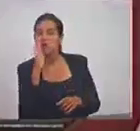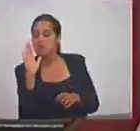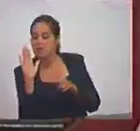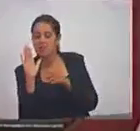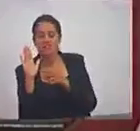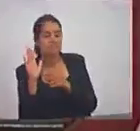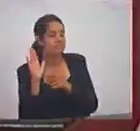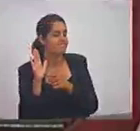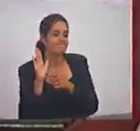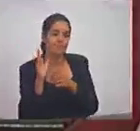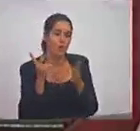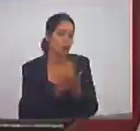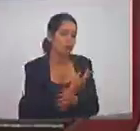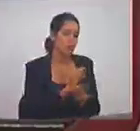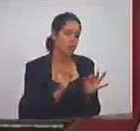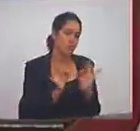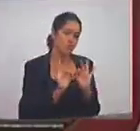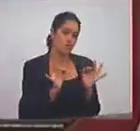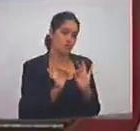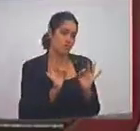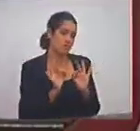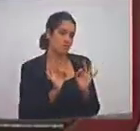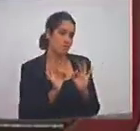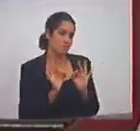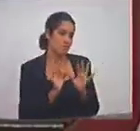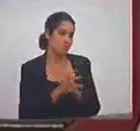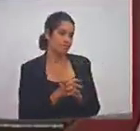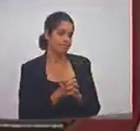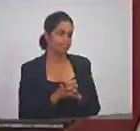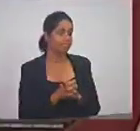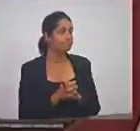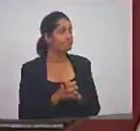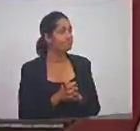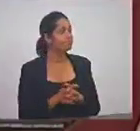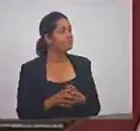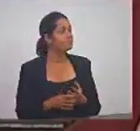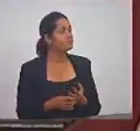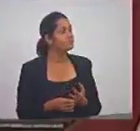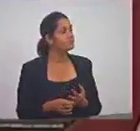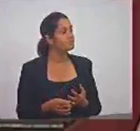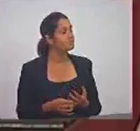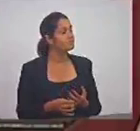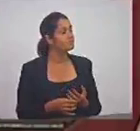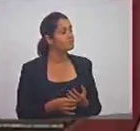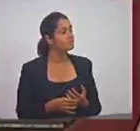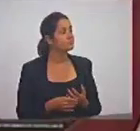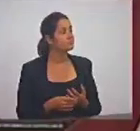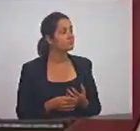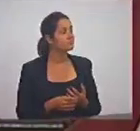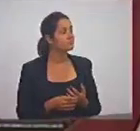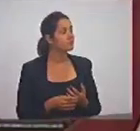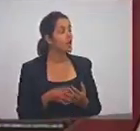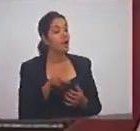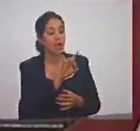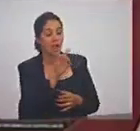ruim, o ruim se torna anjo da guarda que vai proteger toda a população. Então, esse discreto,